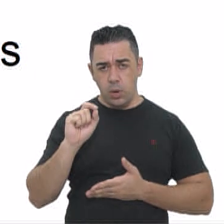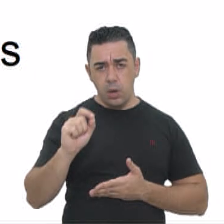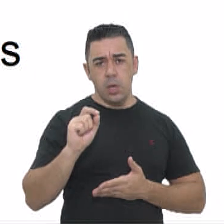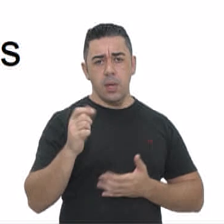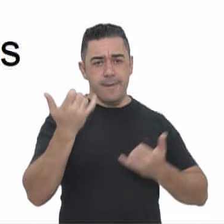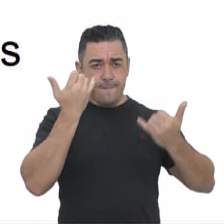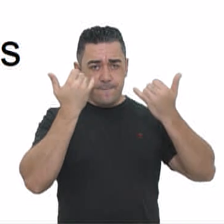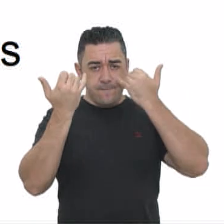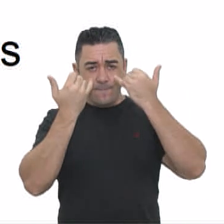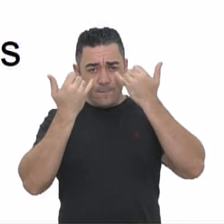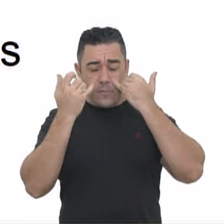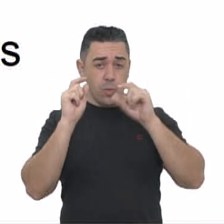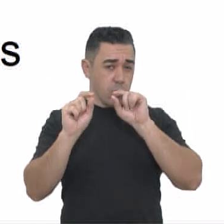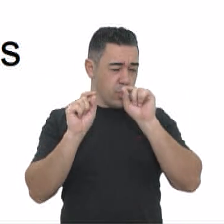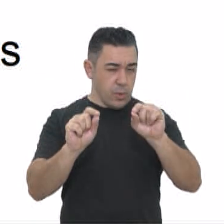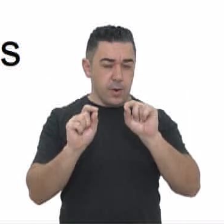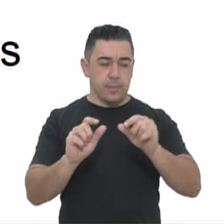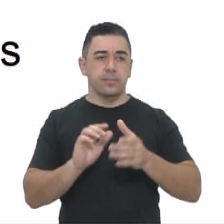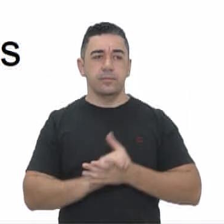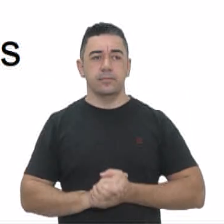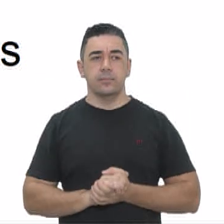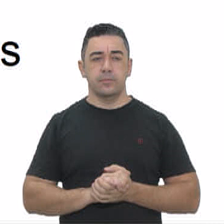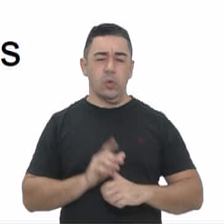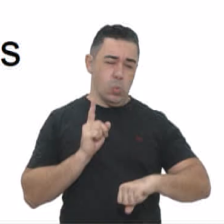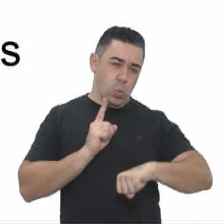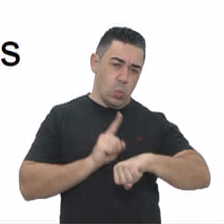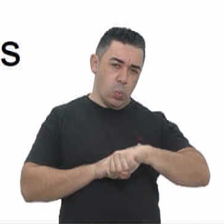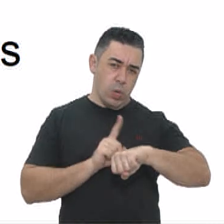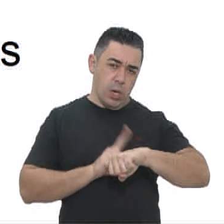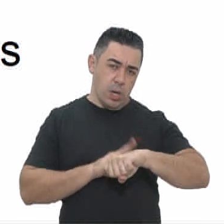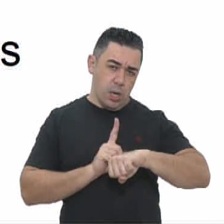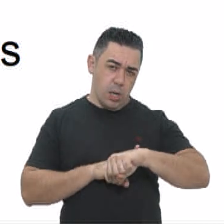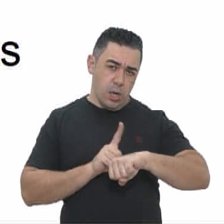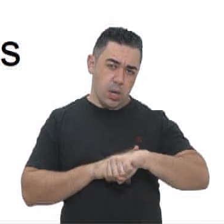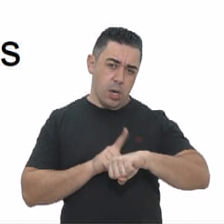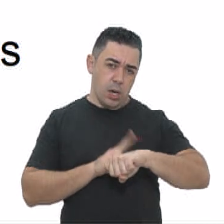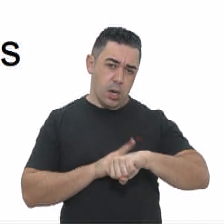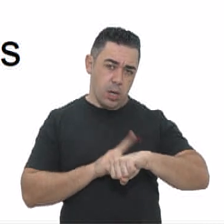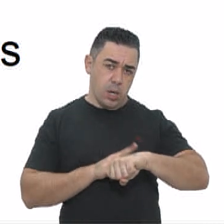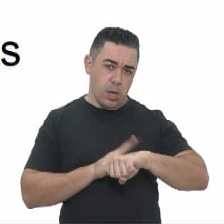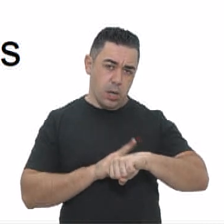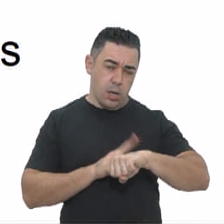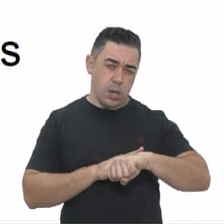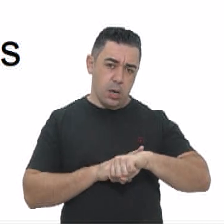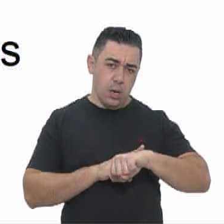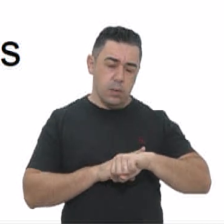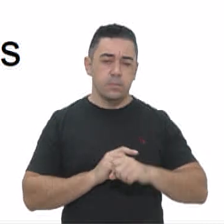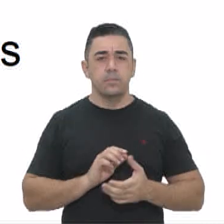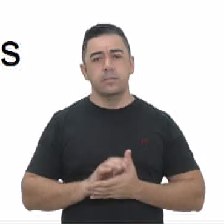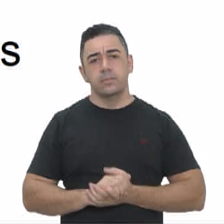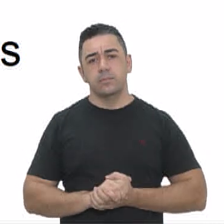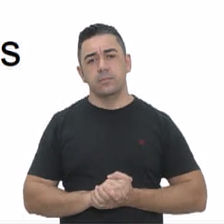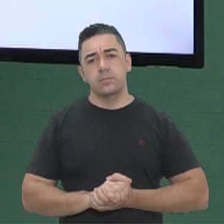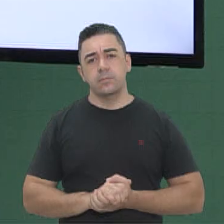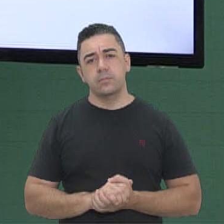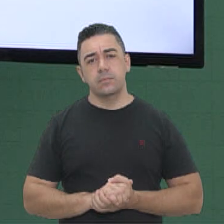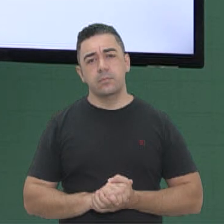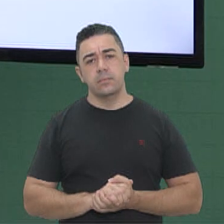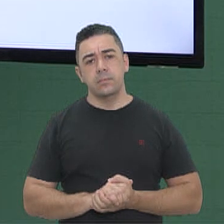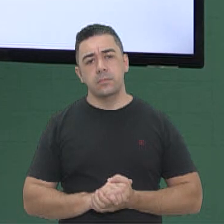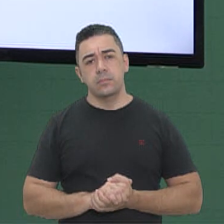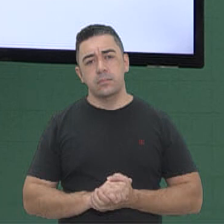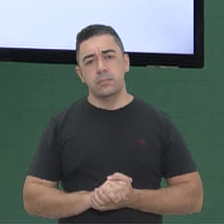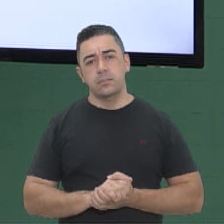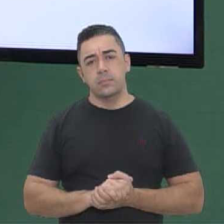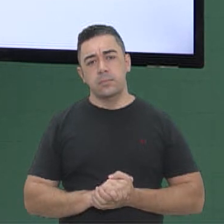pelas informações que diz assim, ó, horário de martes a sábado.